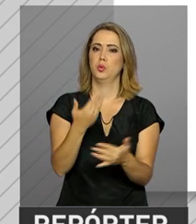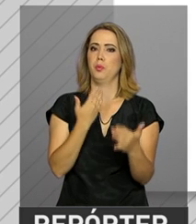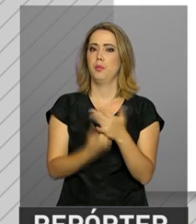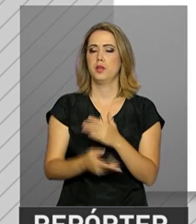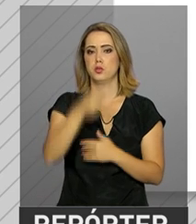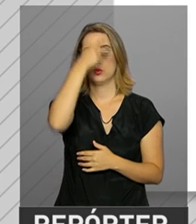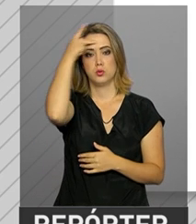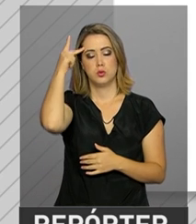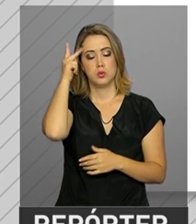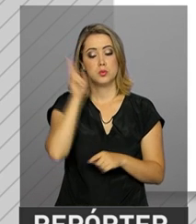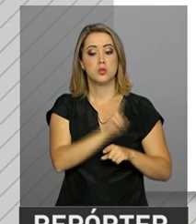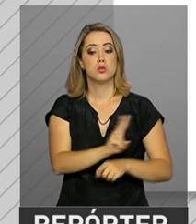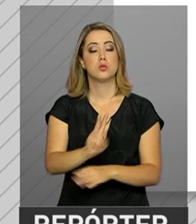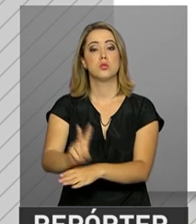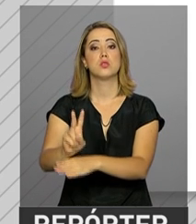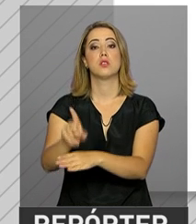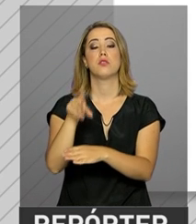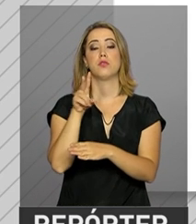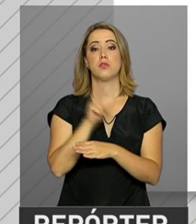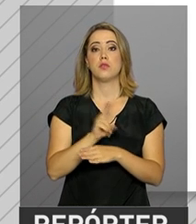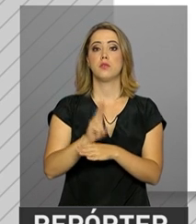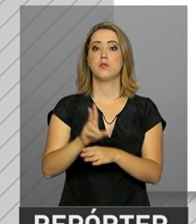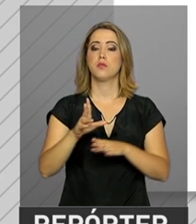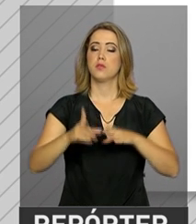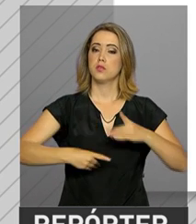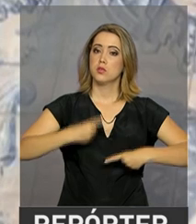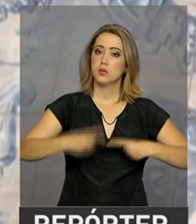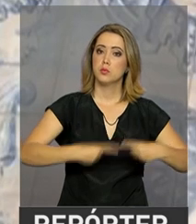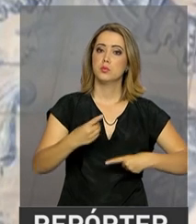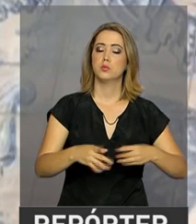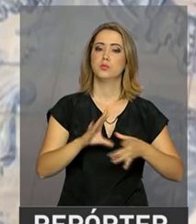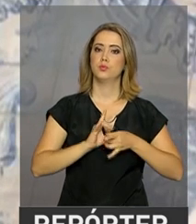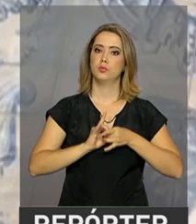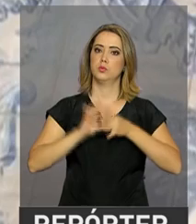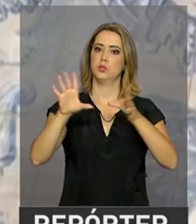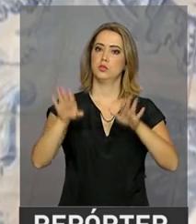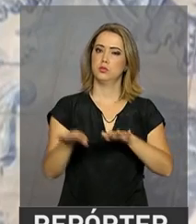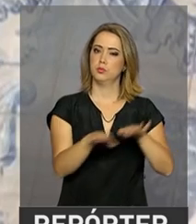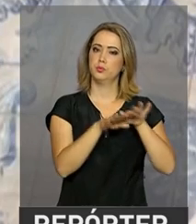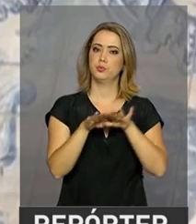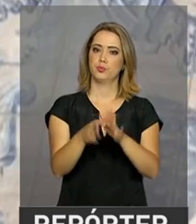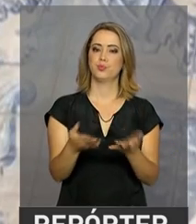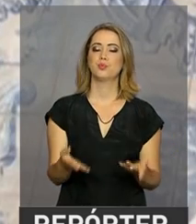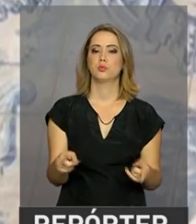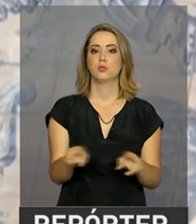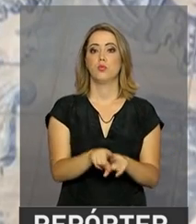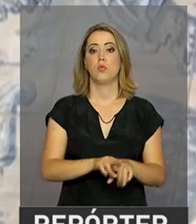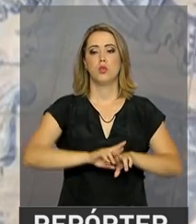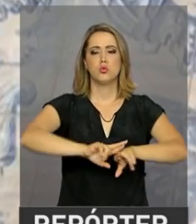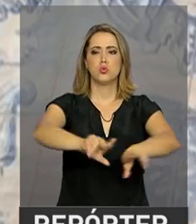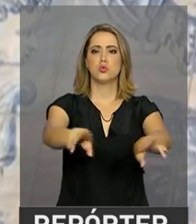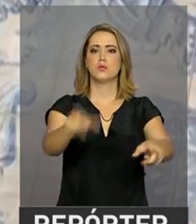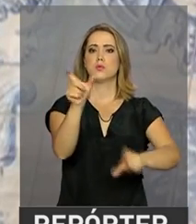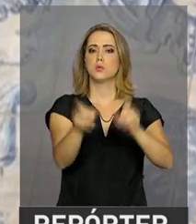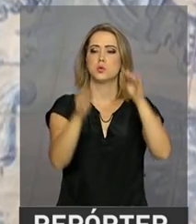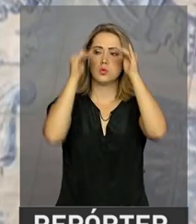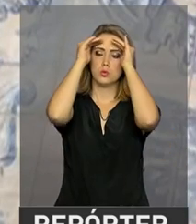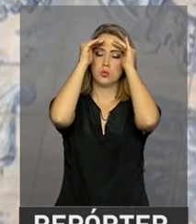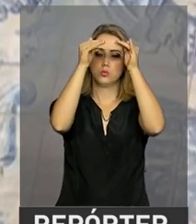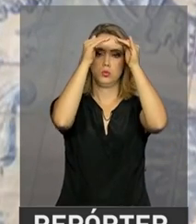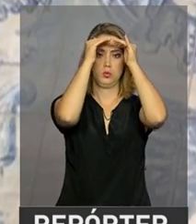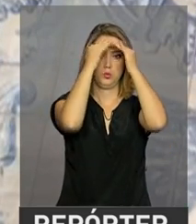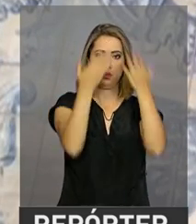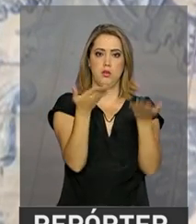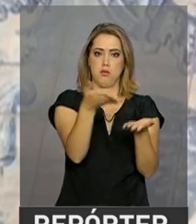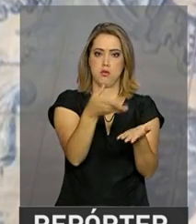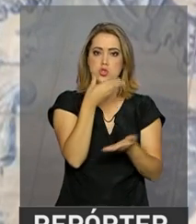estadista e um defensor da democracia e da Liberdade São inúmeras as personalidades e políticos que prestaram homenagens a Mário